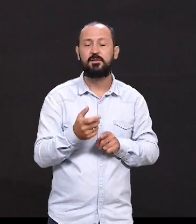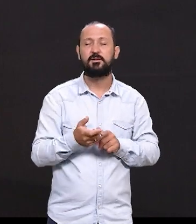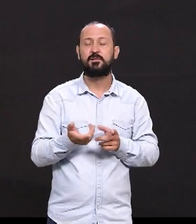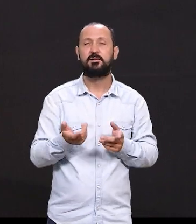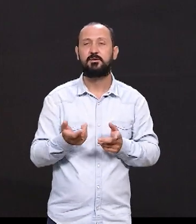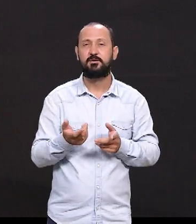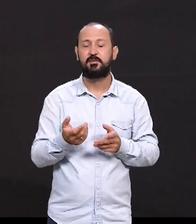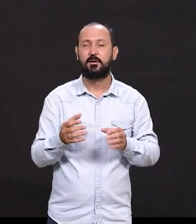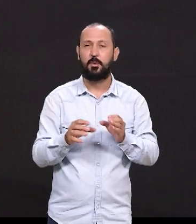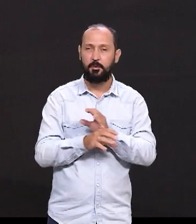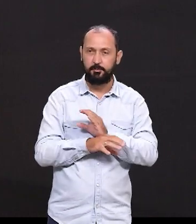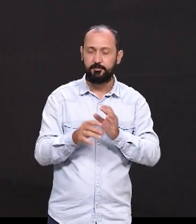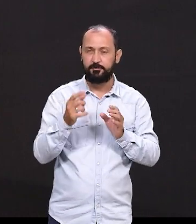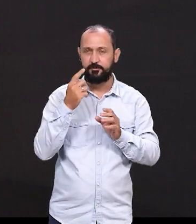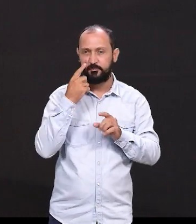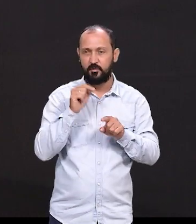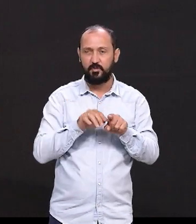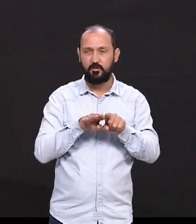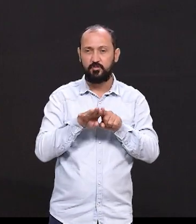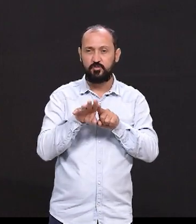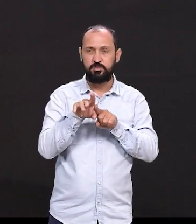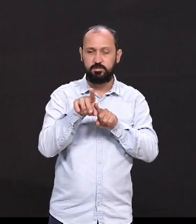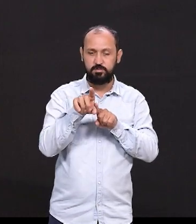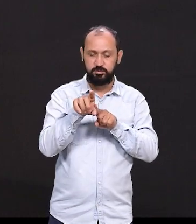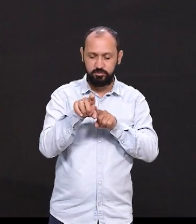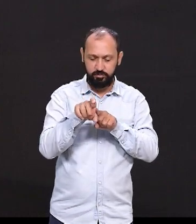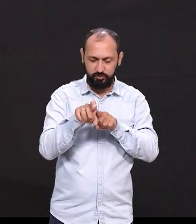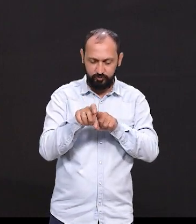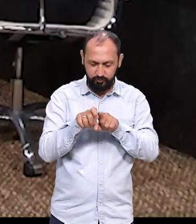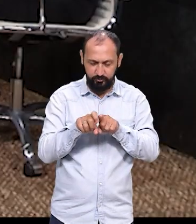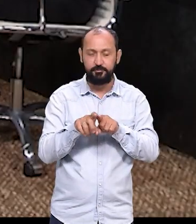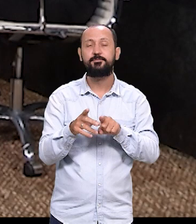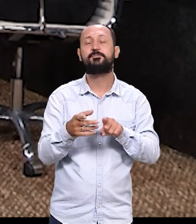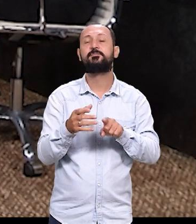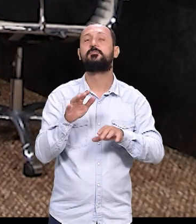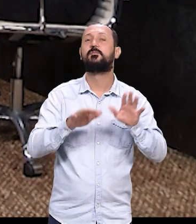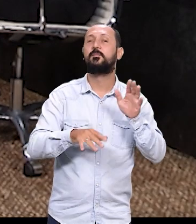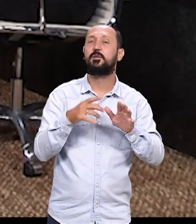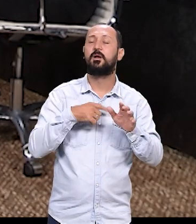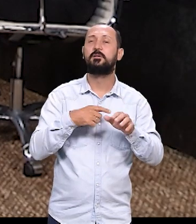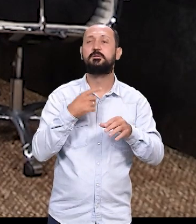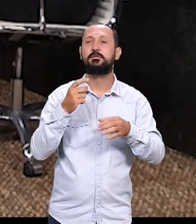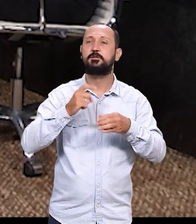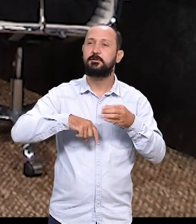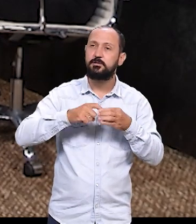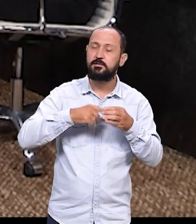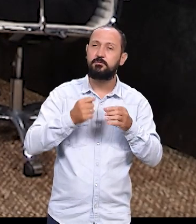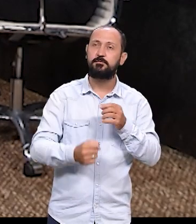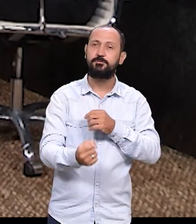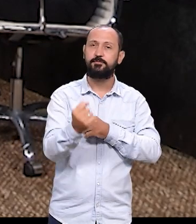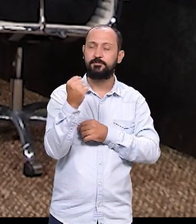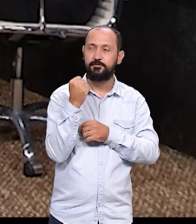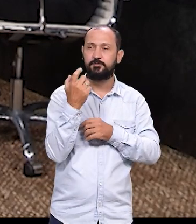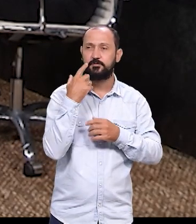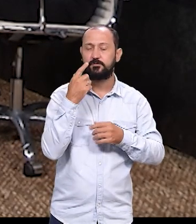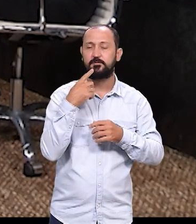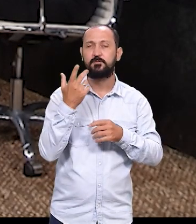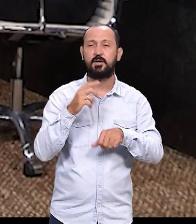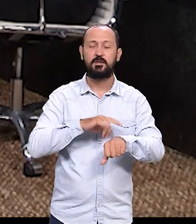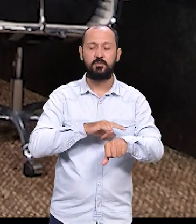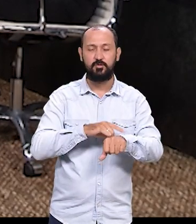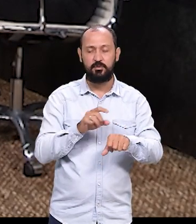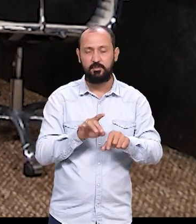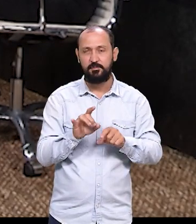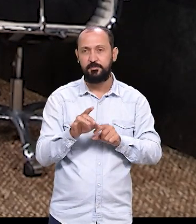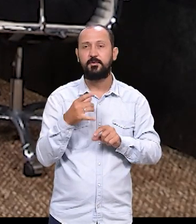o mictório ali completo o jato vai diminuindo de potência eh alterações na sexualidade na ereção eh